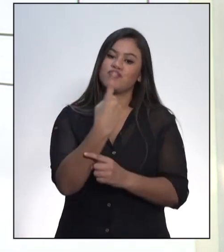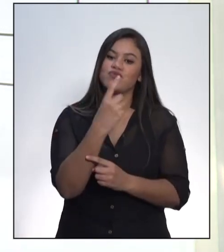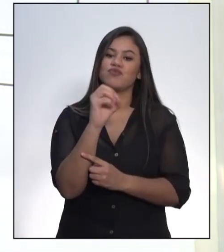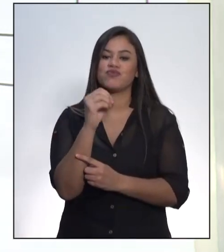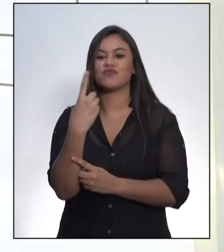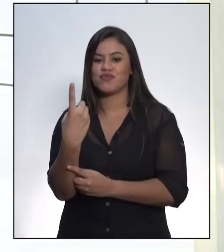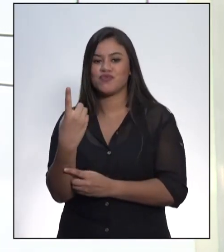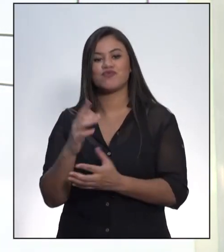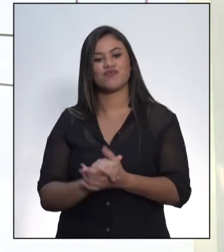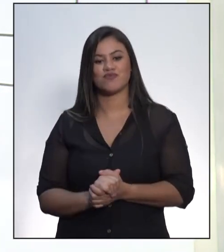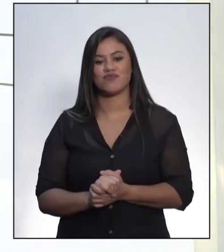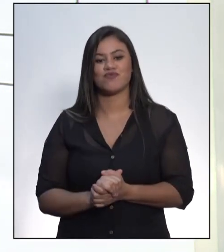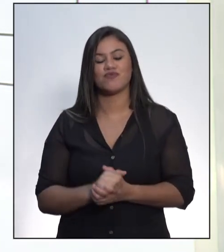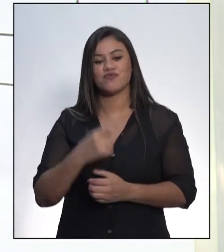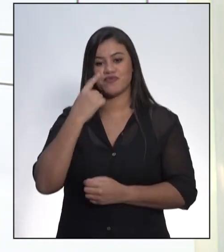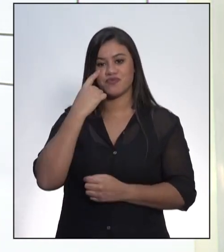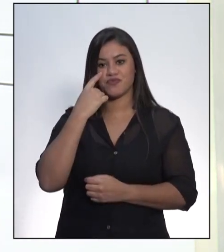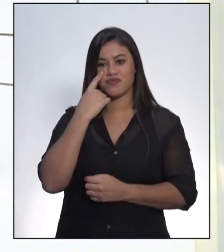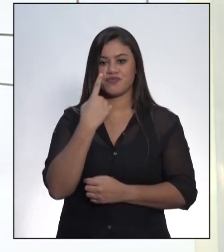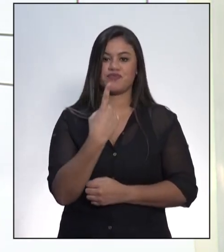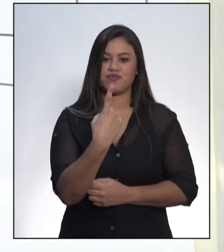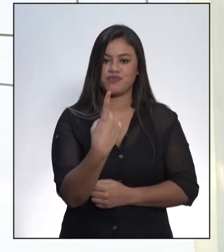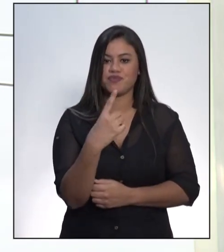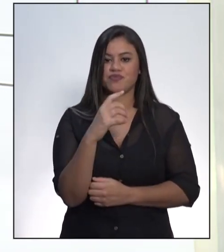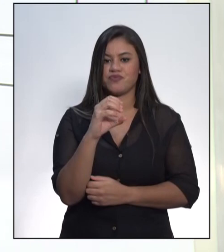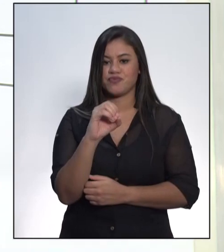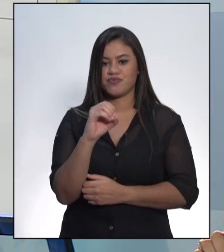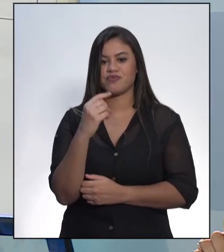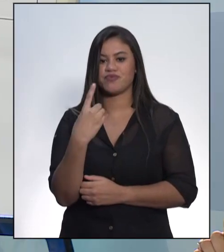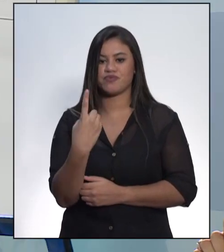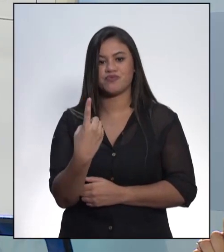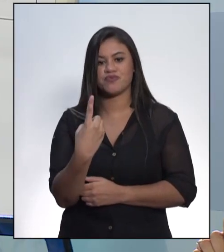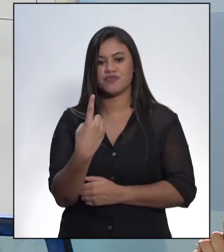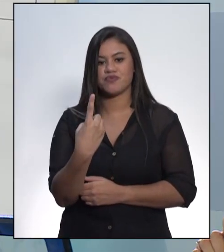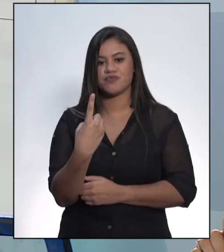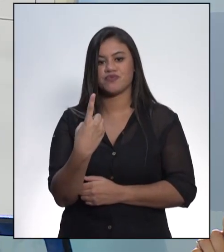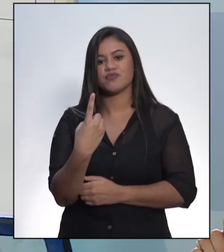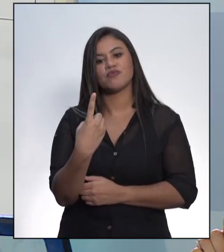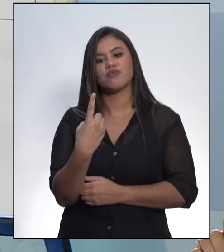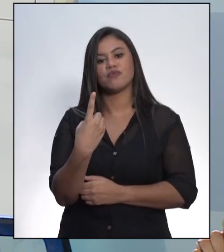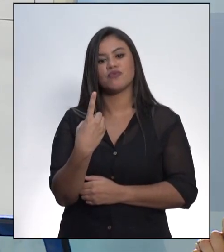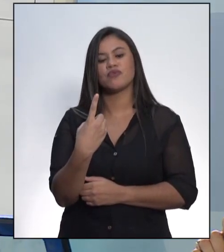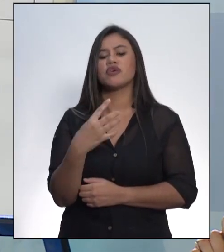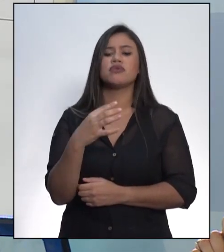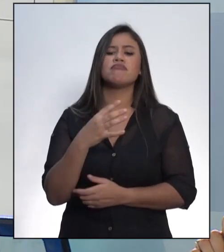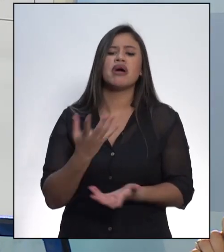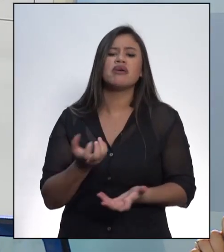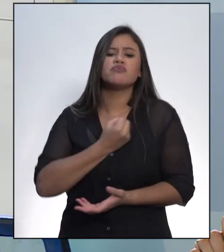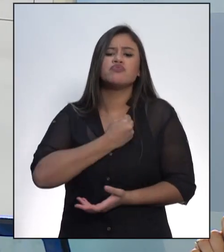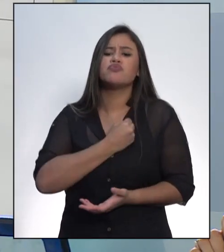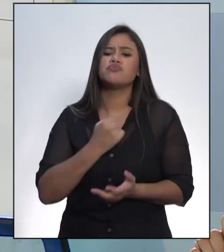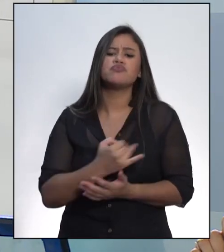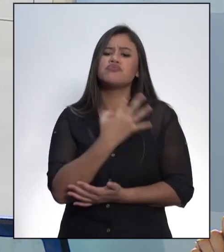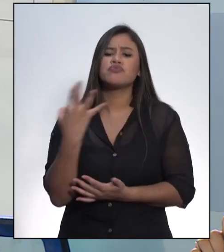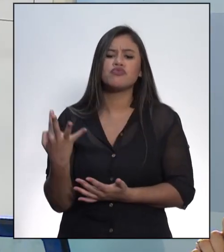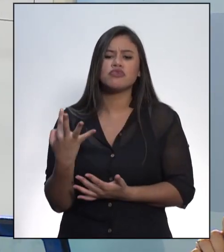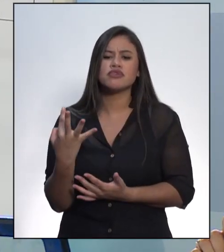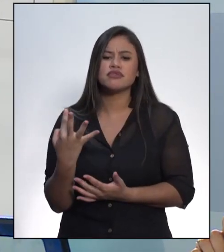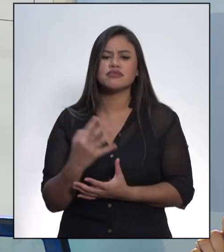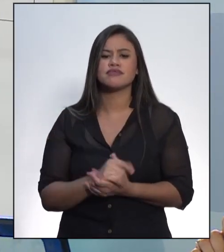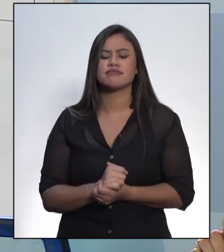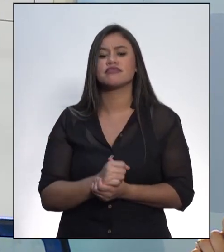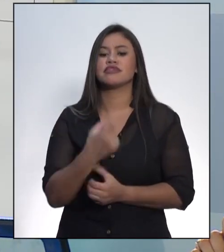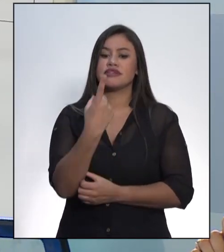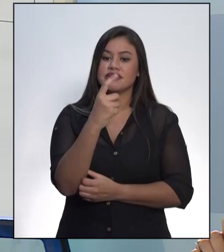101 como somatória. Então, eu tenho 101 como valor. Quantos termos eu tenho ao todo? Eu tenho 100. Só